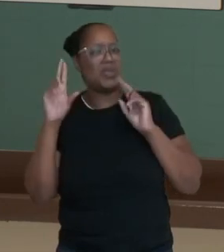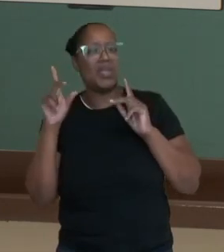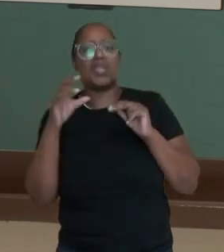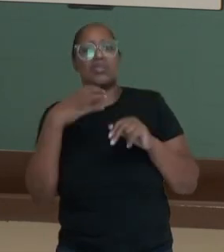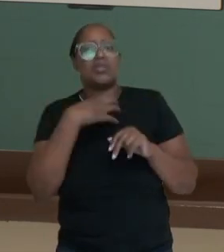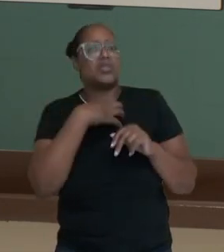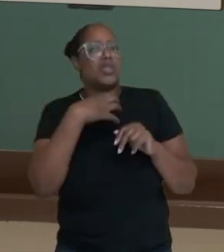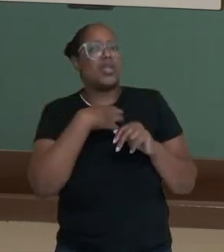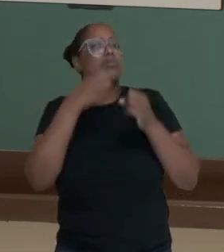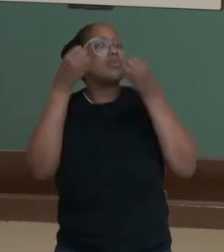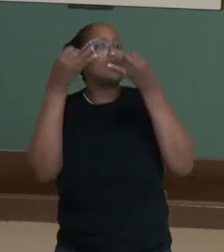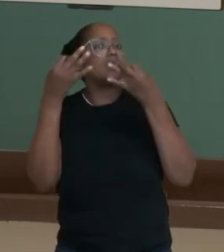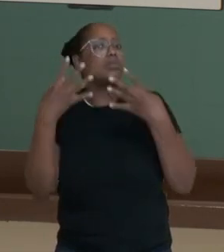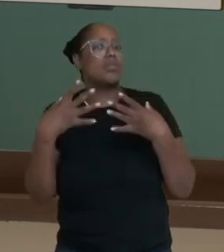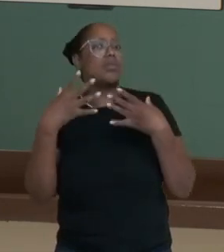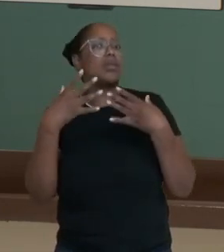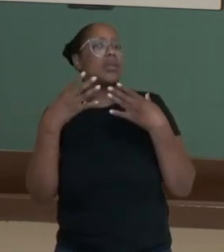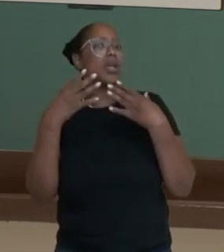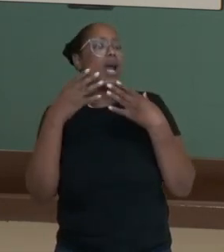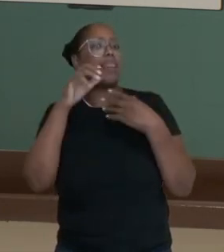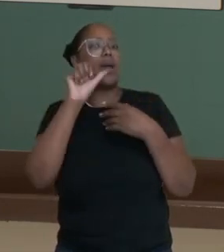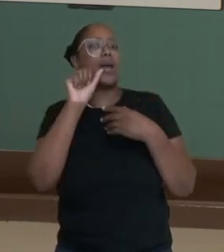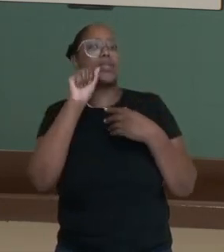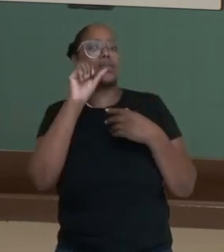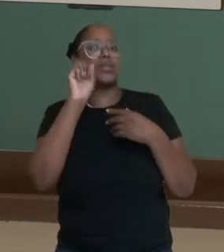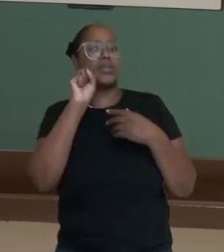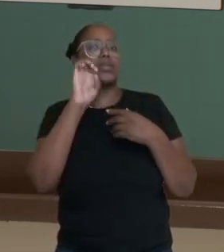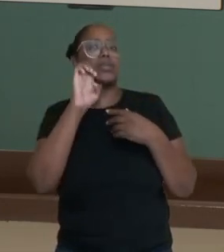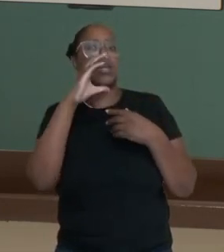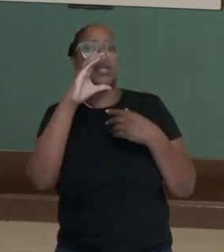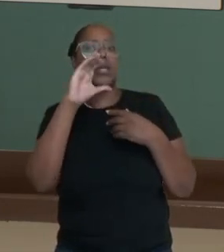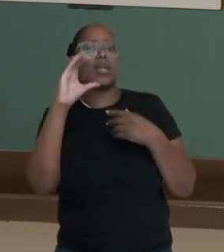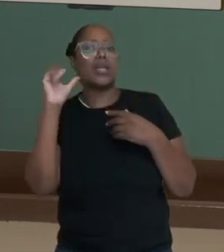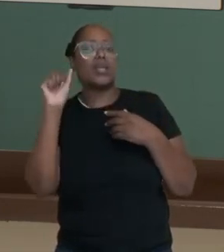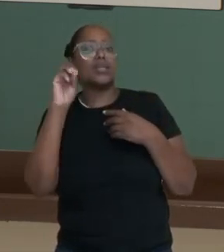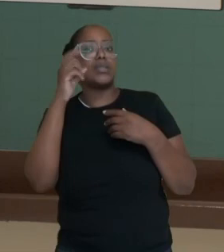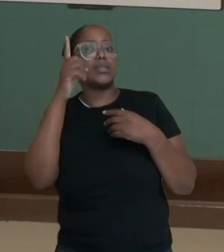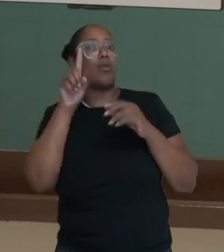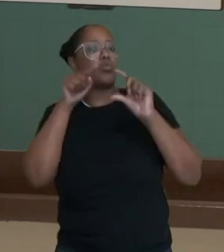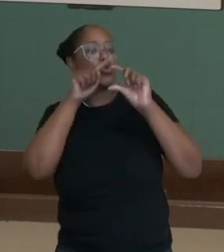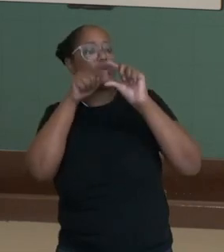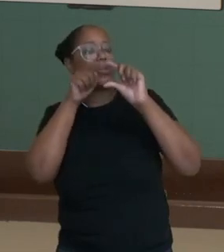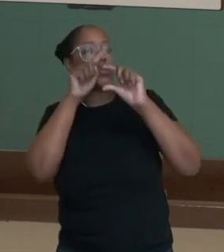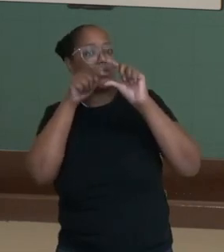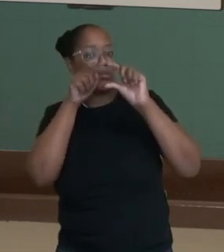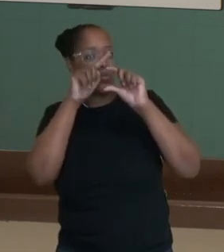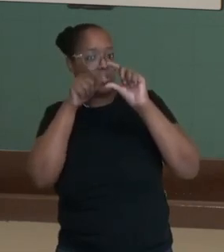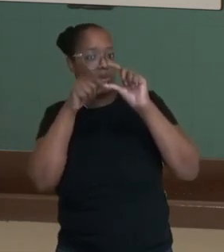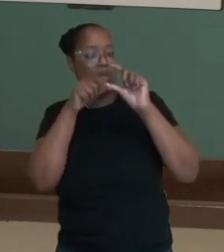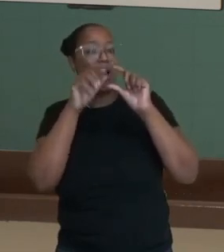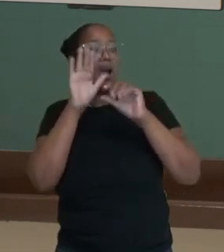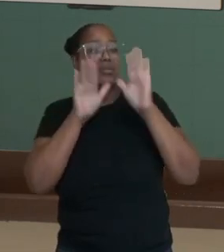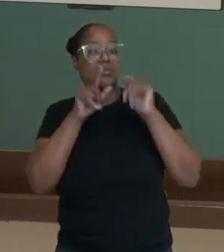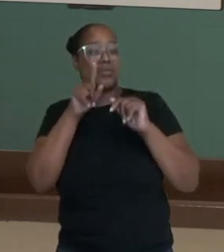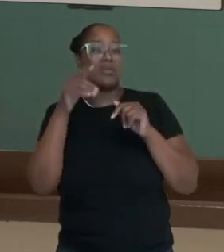aplicações exatamente da secção transversal de um cilindro, que às vezes você nem imaginava que tinha um